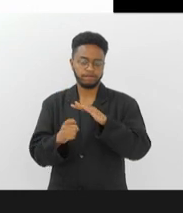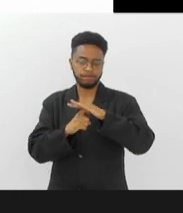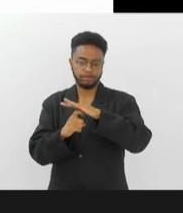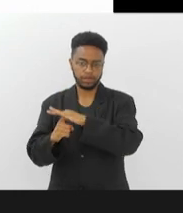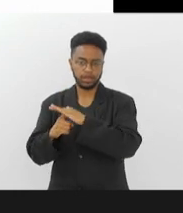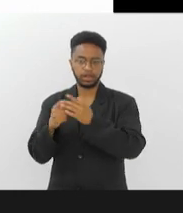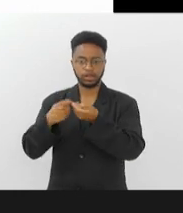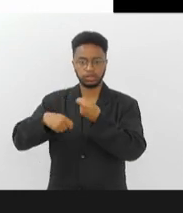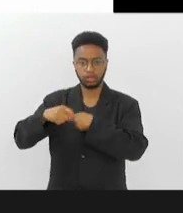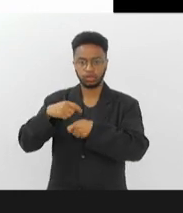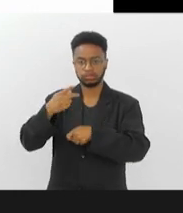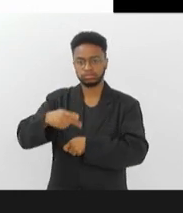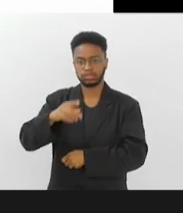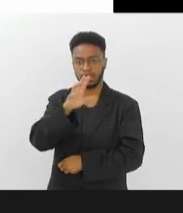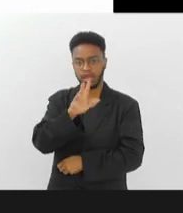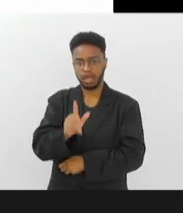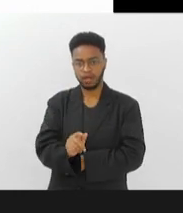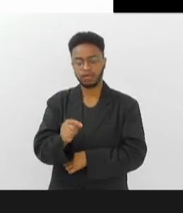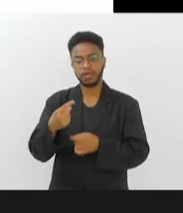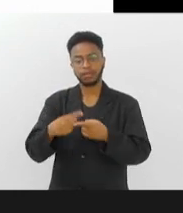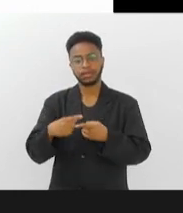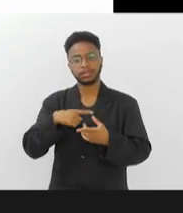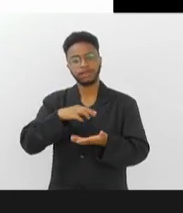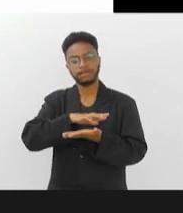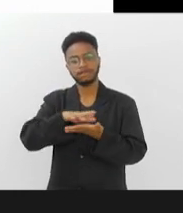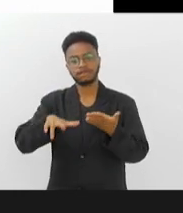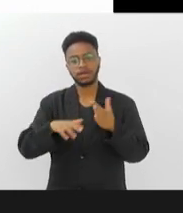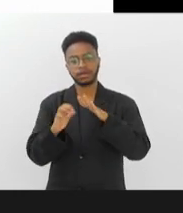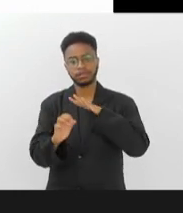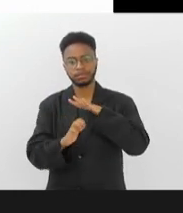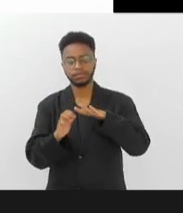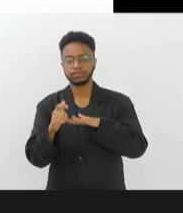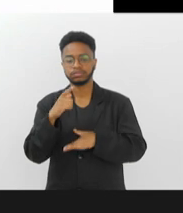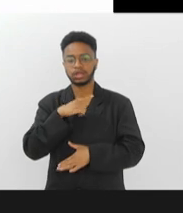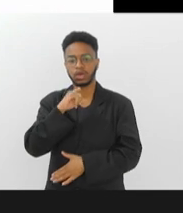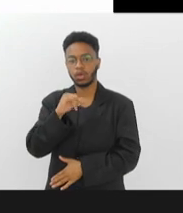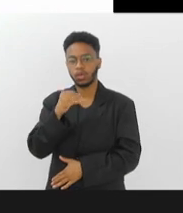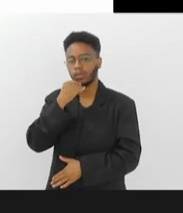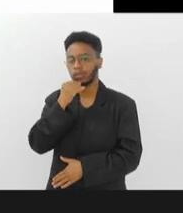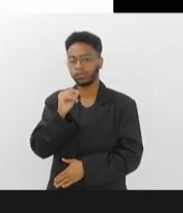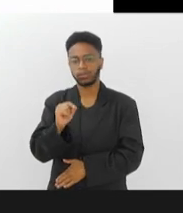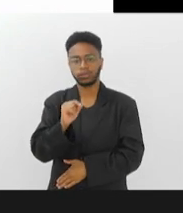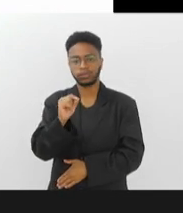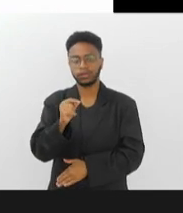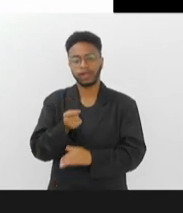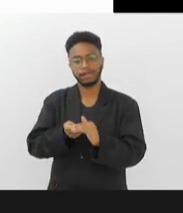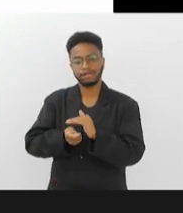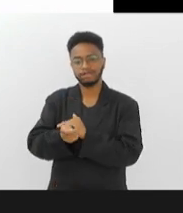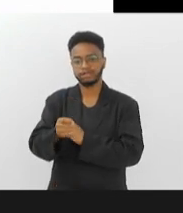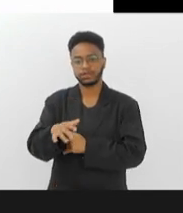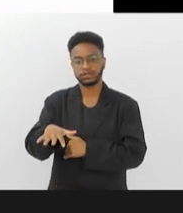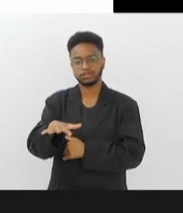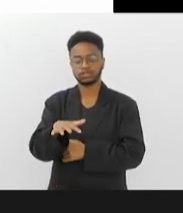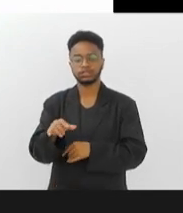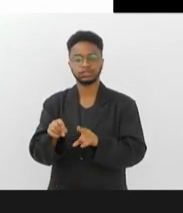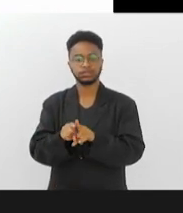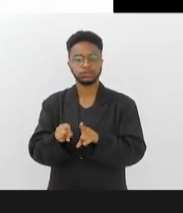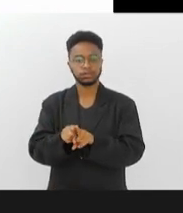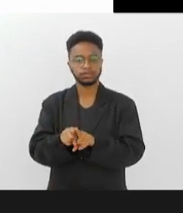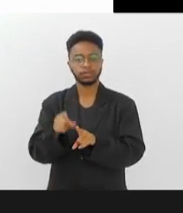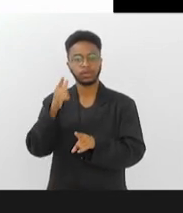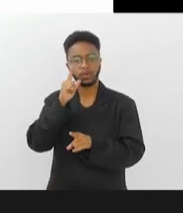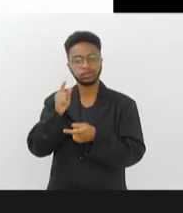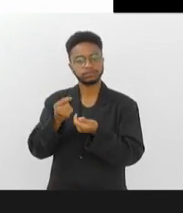da África, onde que vários empresários têm oportunidade de investir e fazer